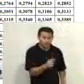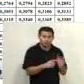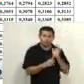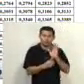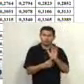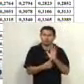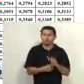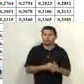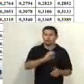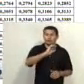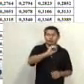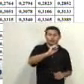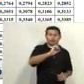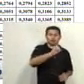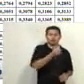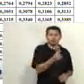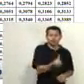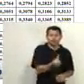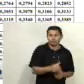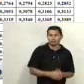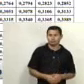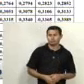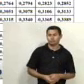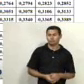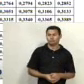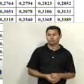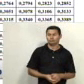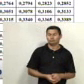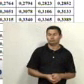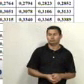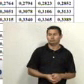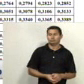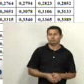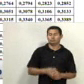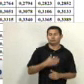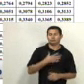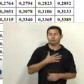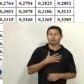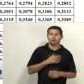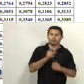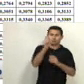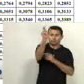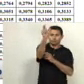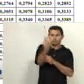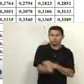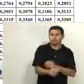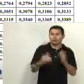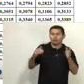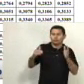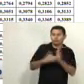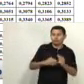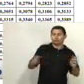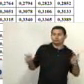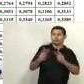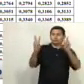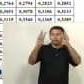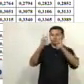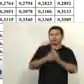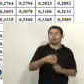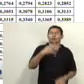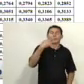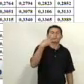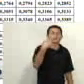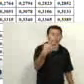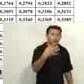vocês, 0,6. E na minha coluna eu pego o último valor,